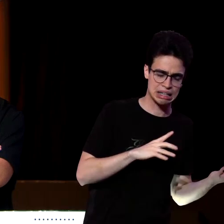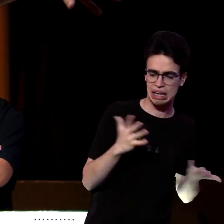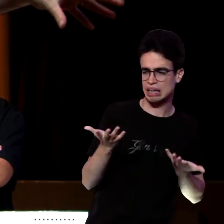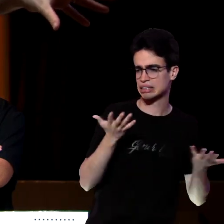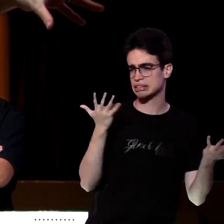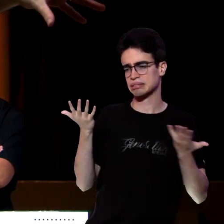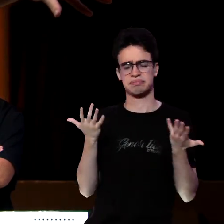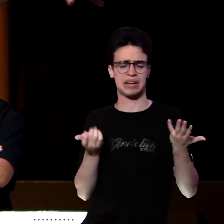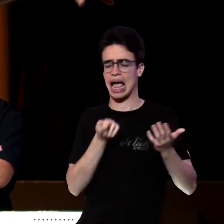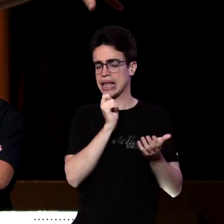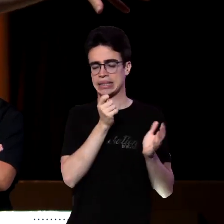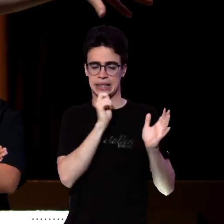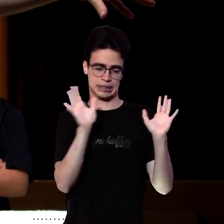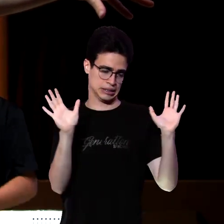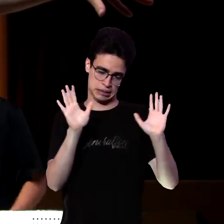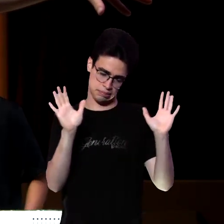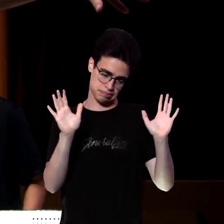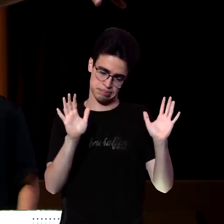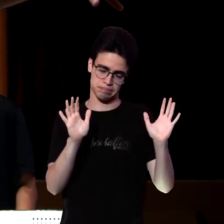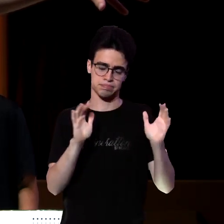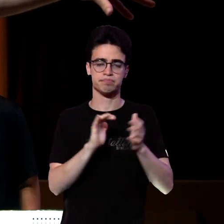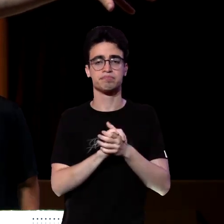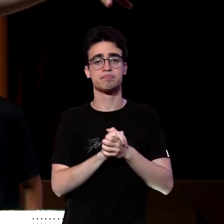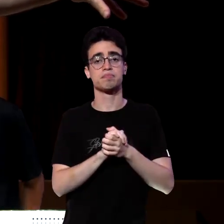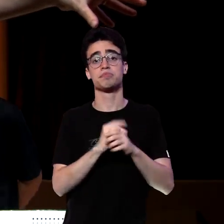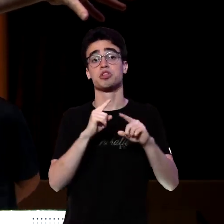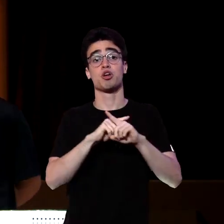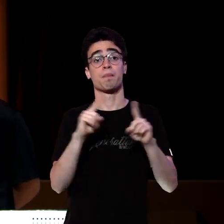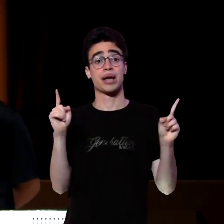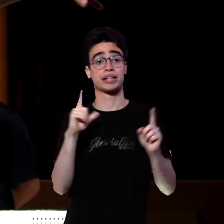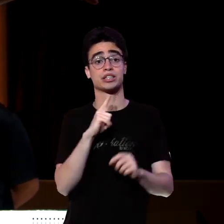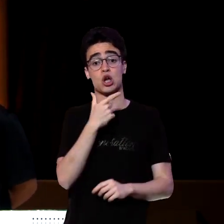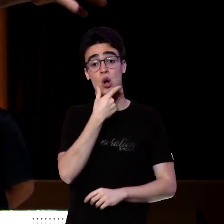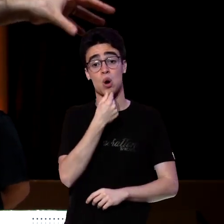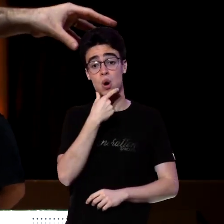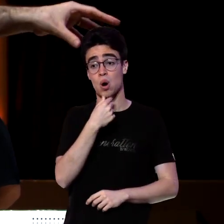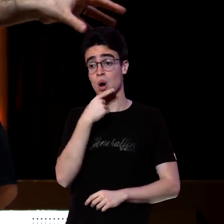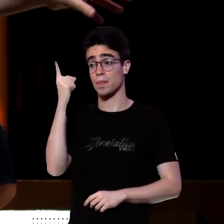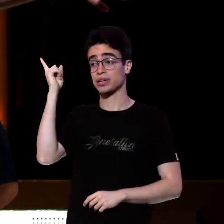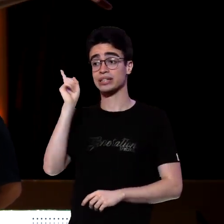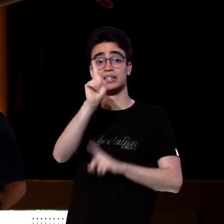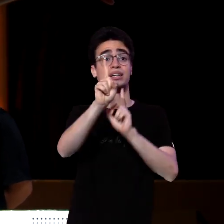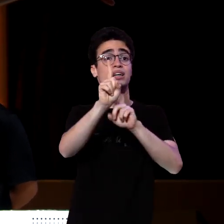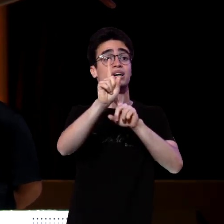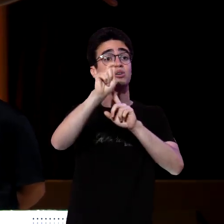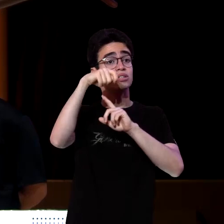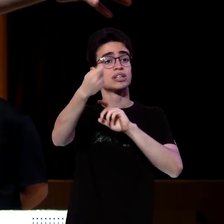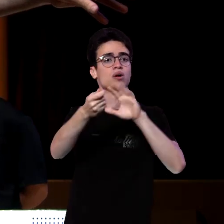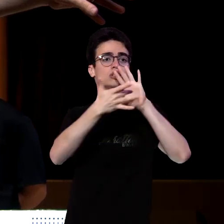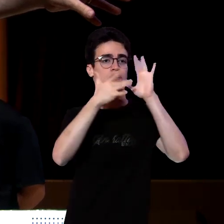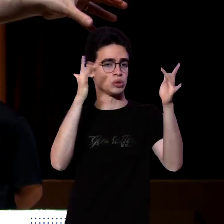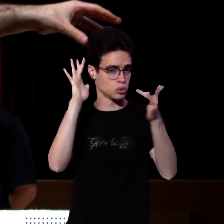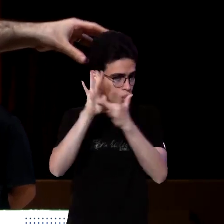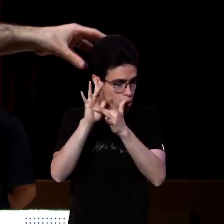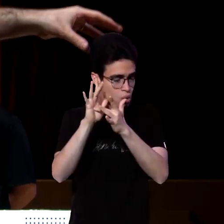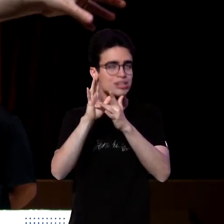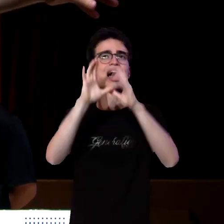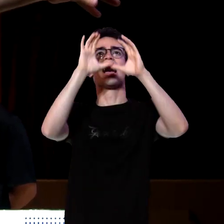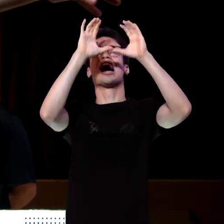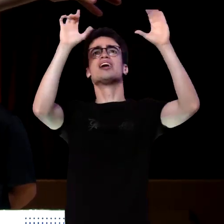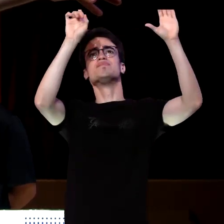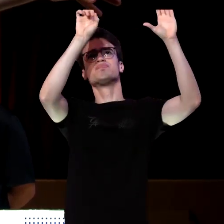Não tinha chegado a hora ainda. Mas quando vem um homem chamado Jesus, que desce do